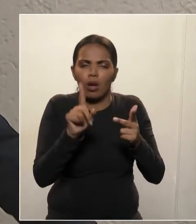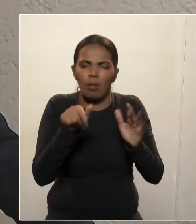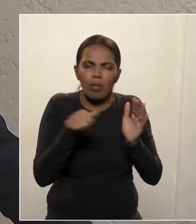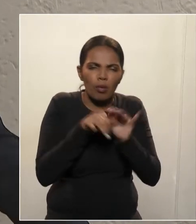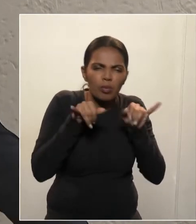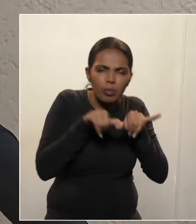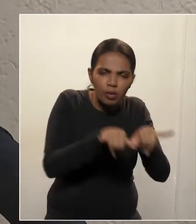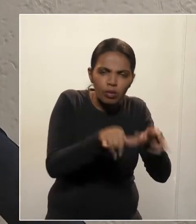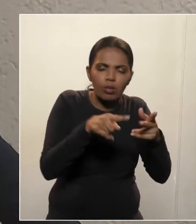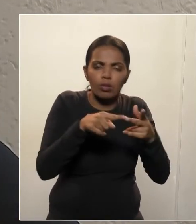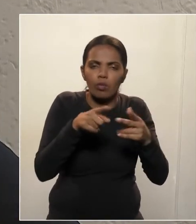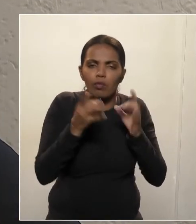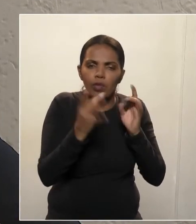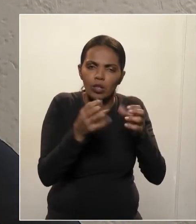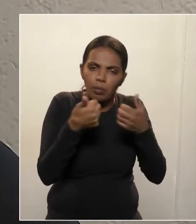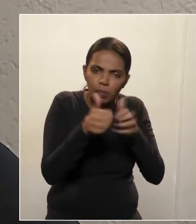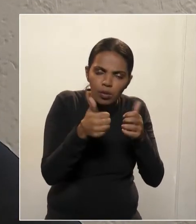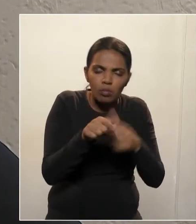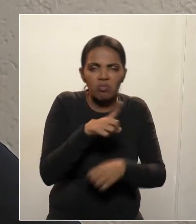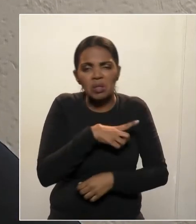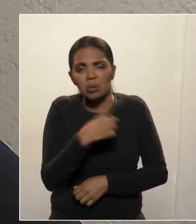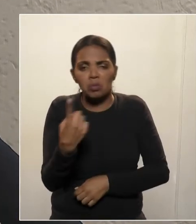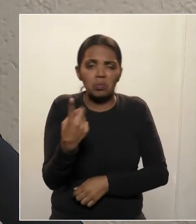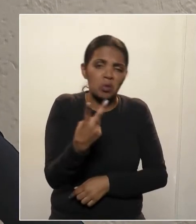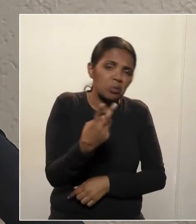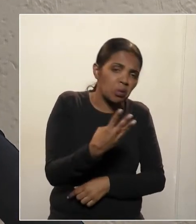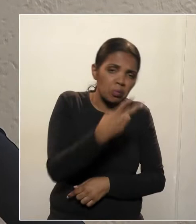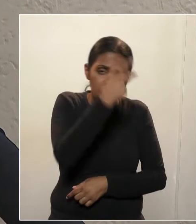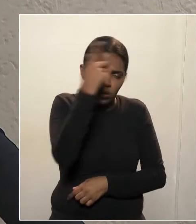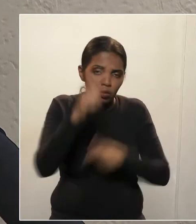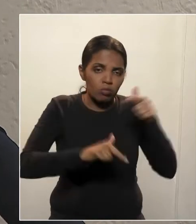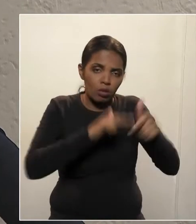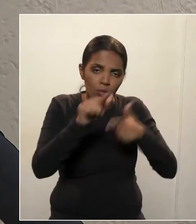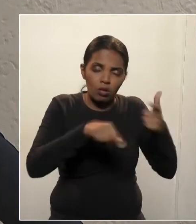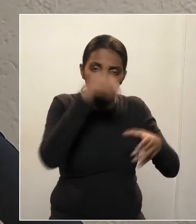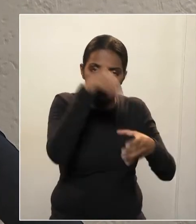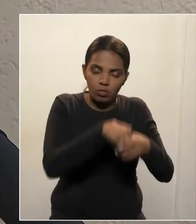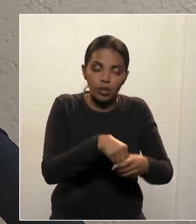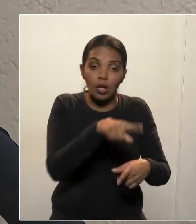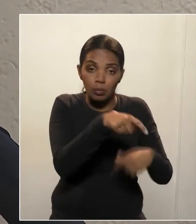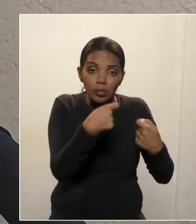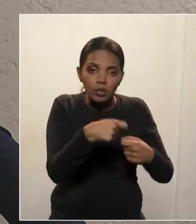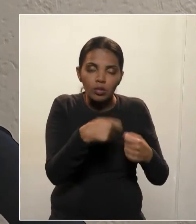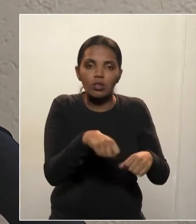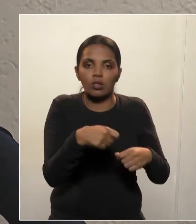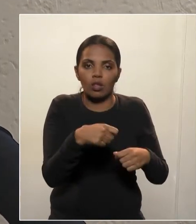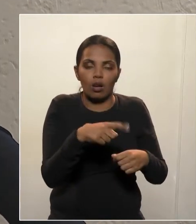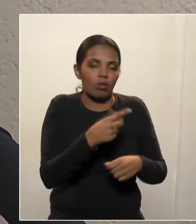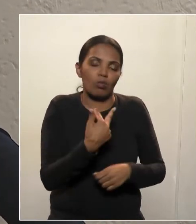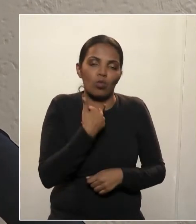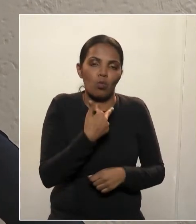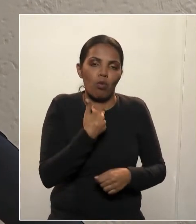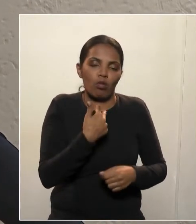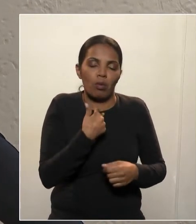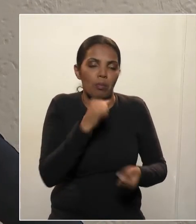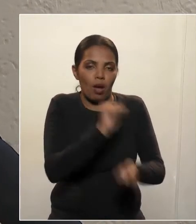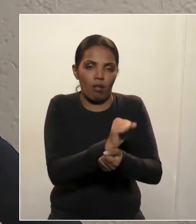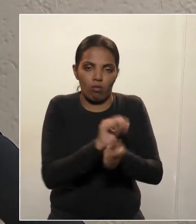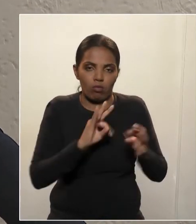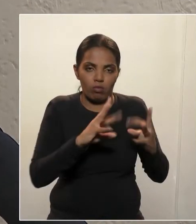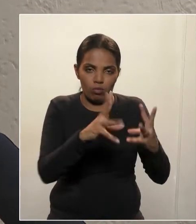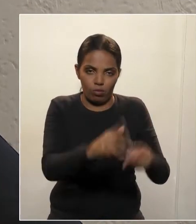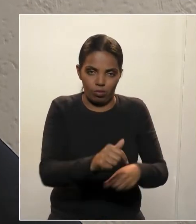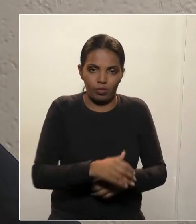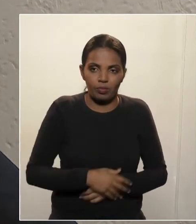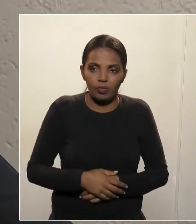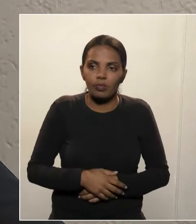dona da padaria, que tem ali um, dois, três, talvez, funcionários com que precisa contar e não pode se ver parado. Quando